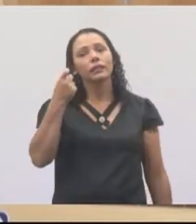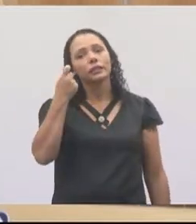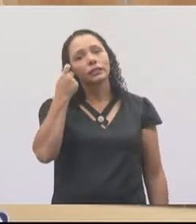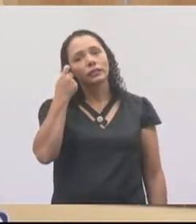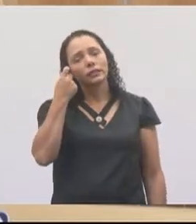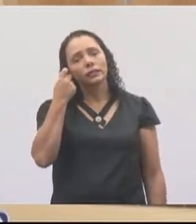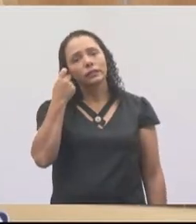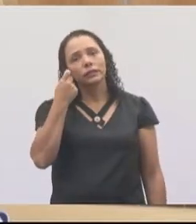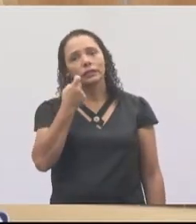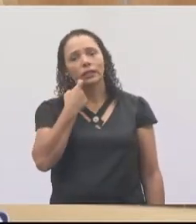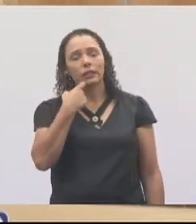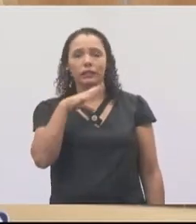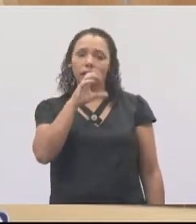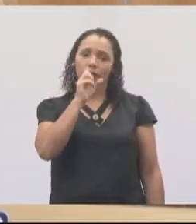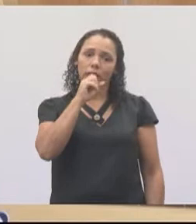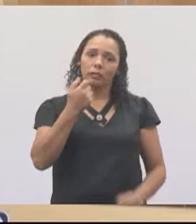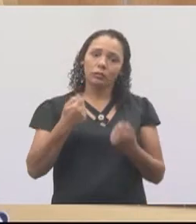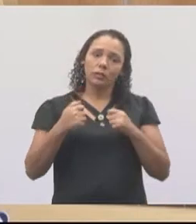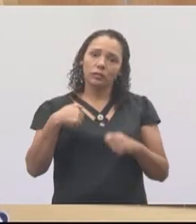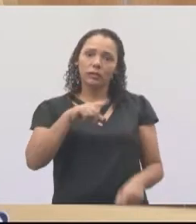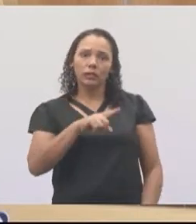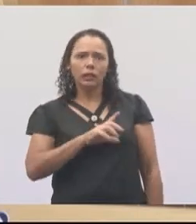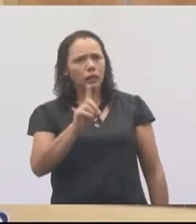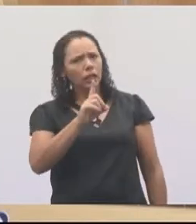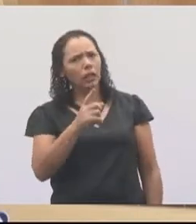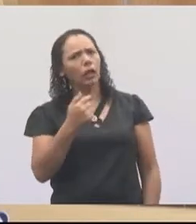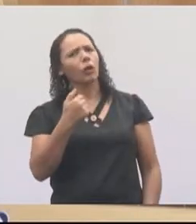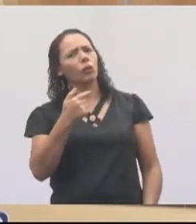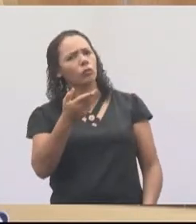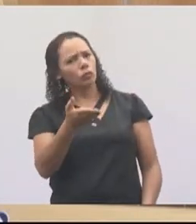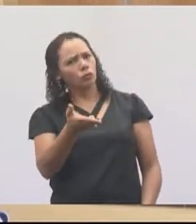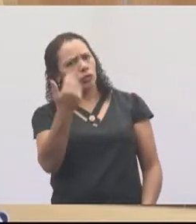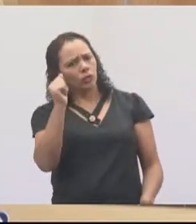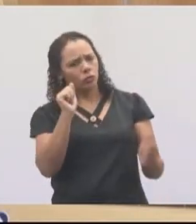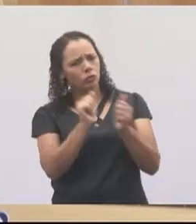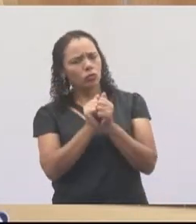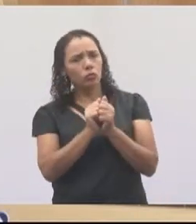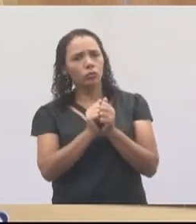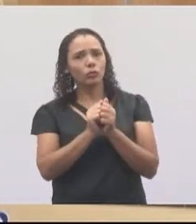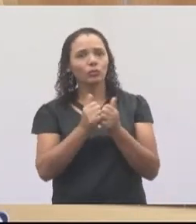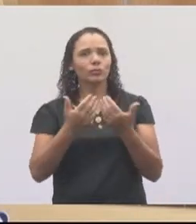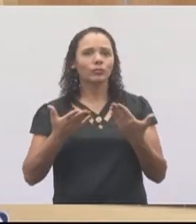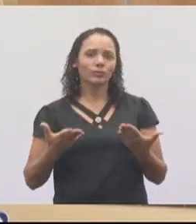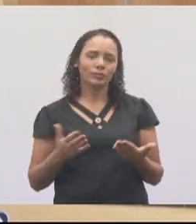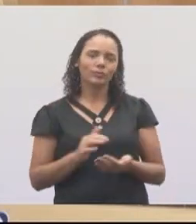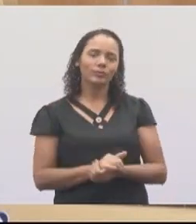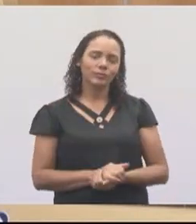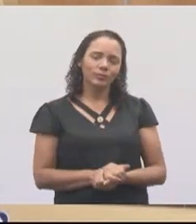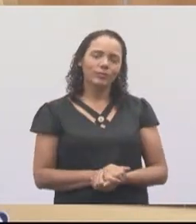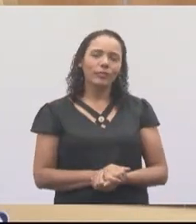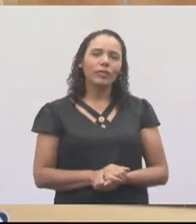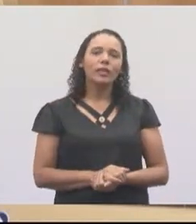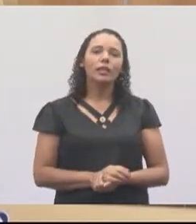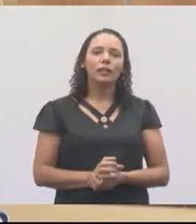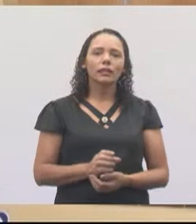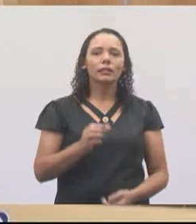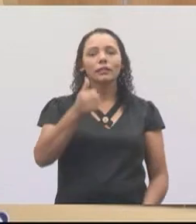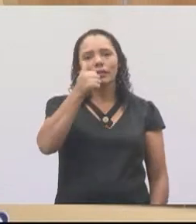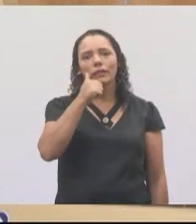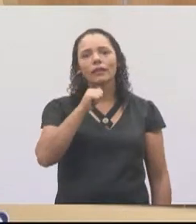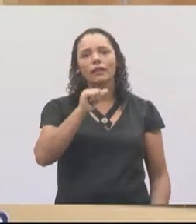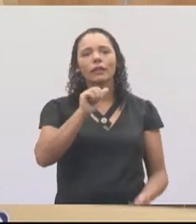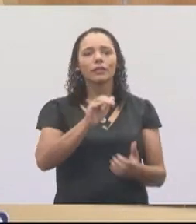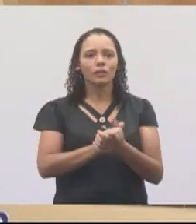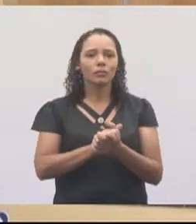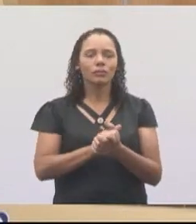sábado. Falou: não, você vai comigo. E está aqui a Mariângela, que lembra o